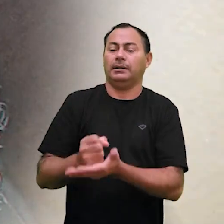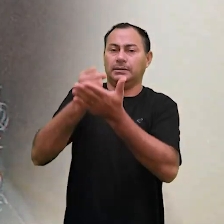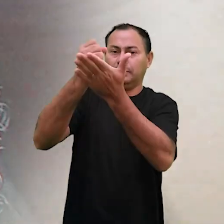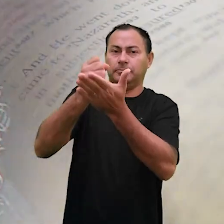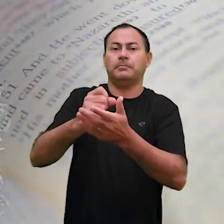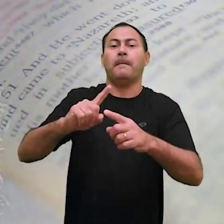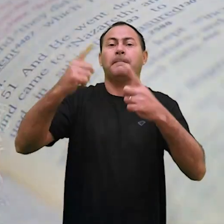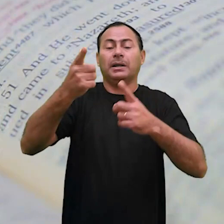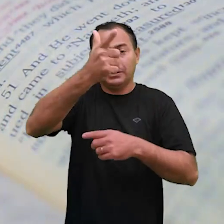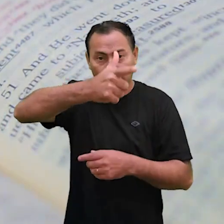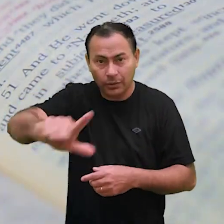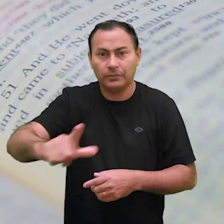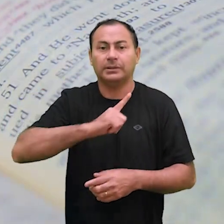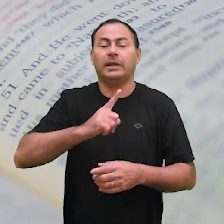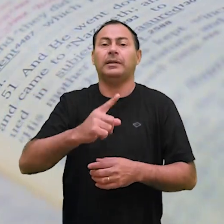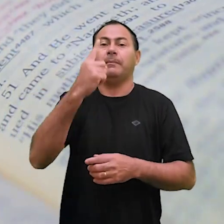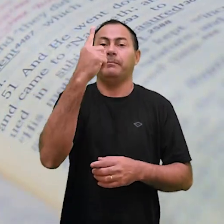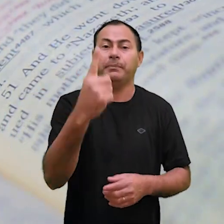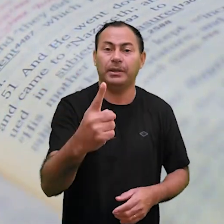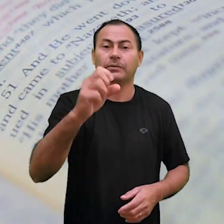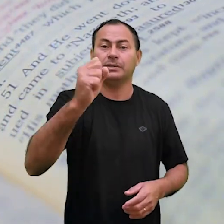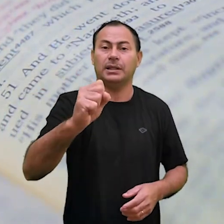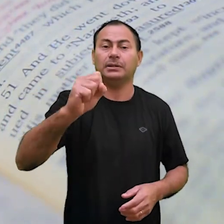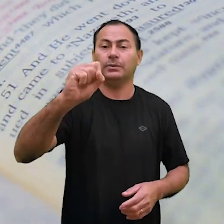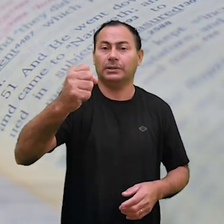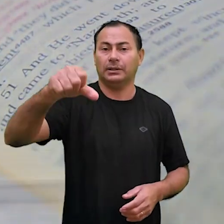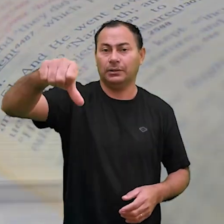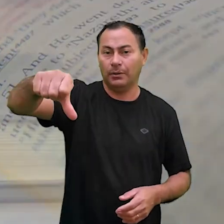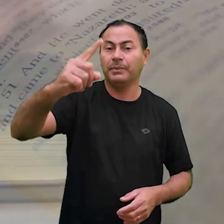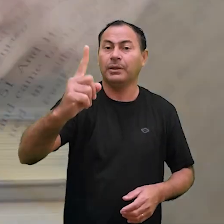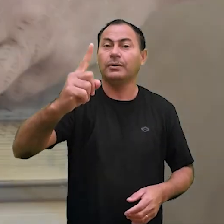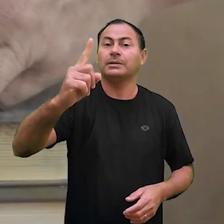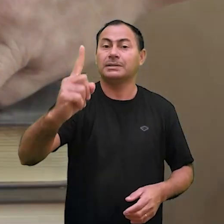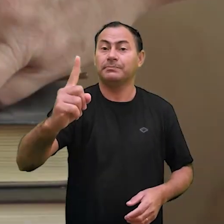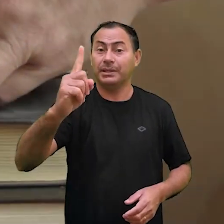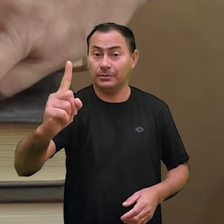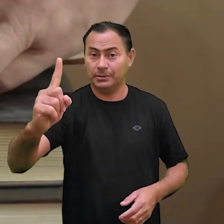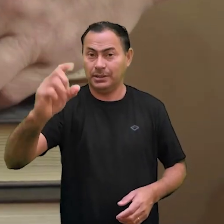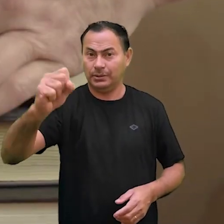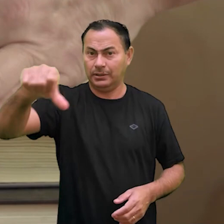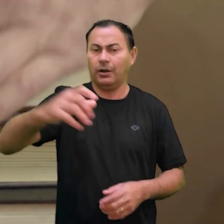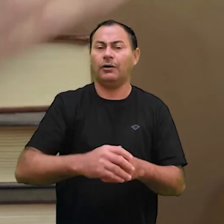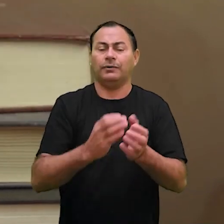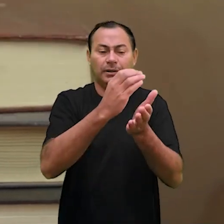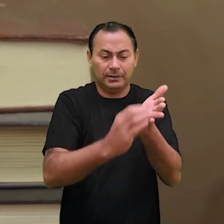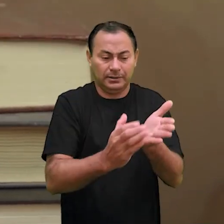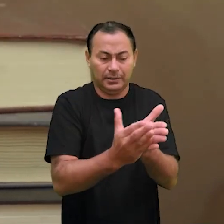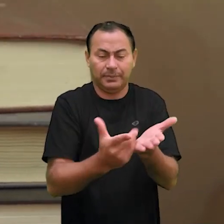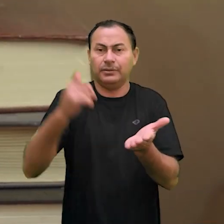livro sobre redenção. Mais uma vez, existem 1.189 capítulos na Bíblia e apenas